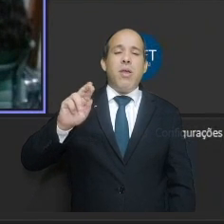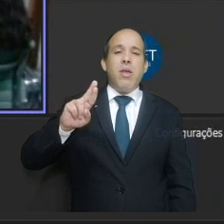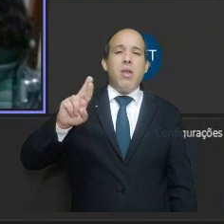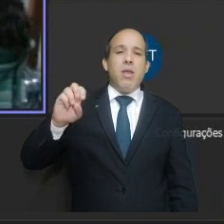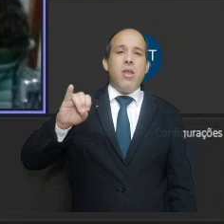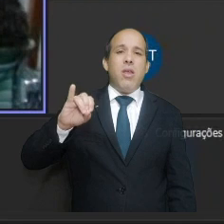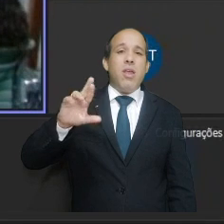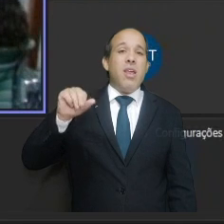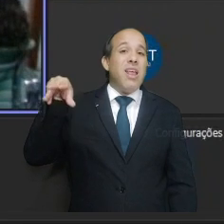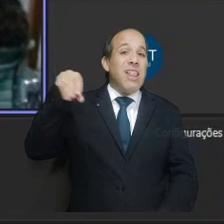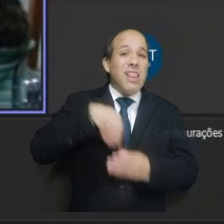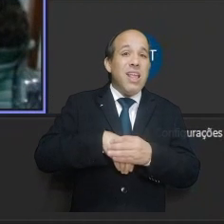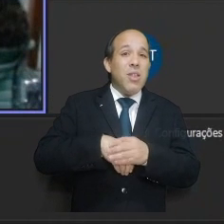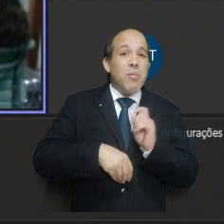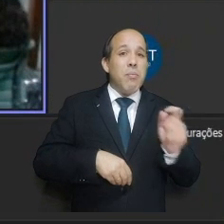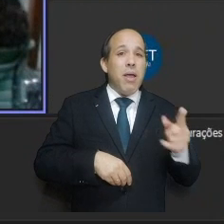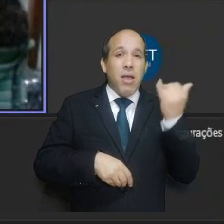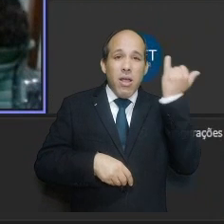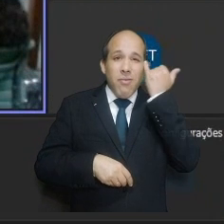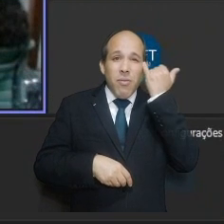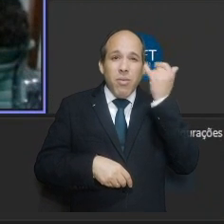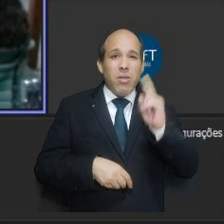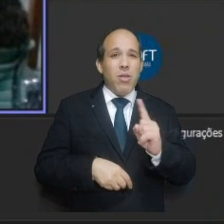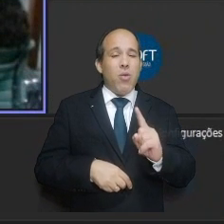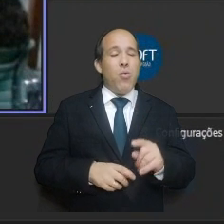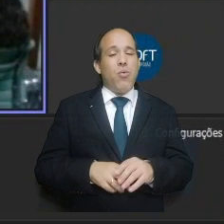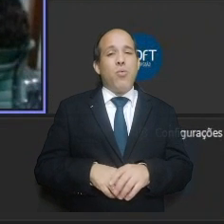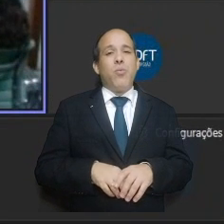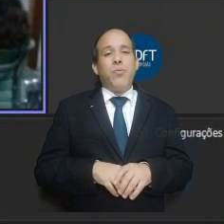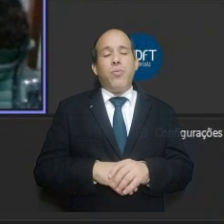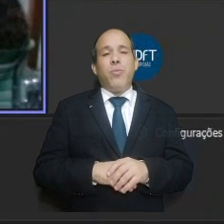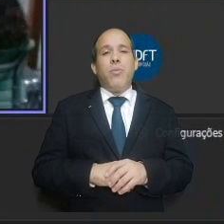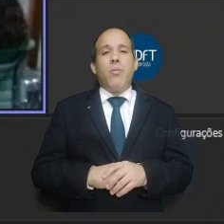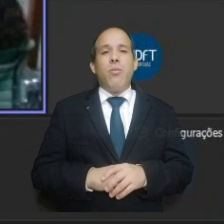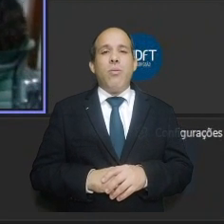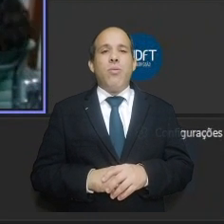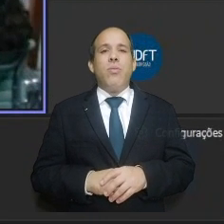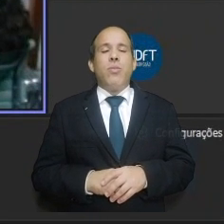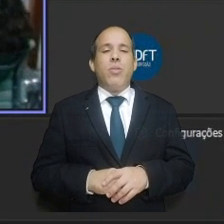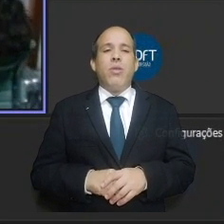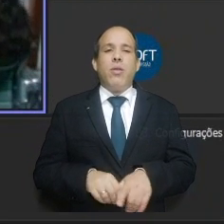Barreiro, esses não integrariam essa questão de pagamentos de comissões.